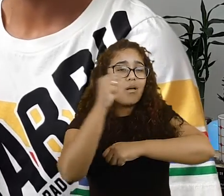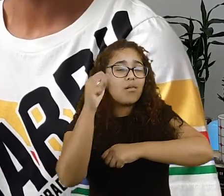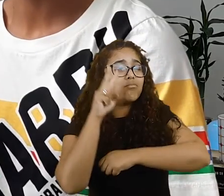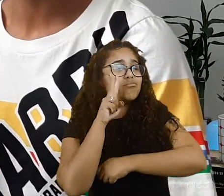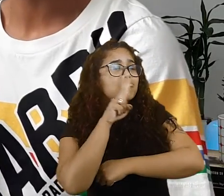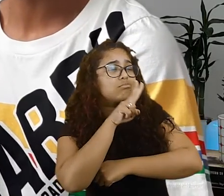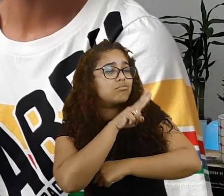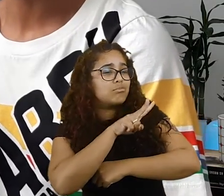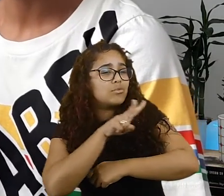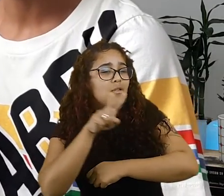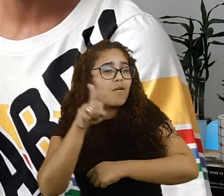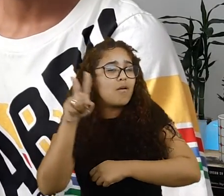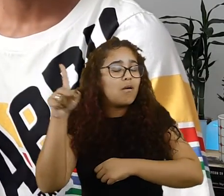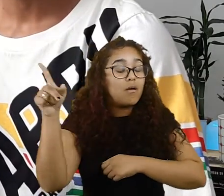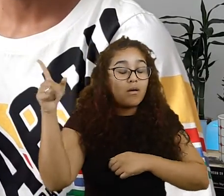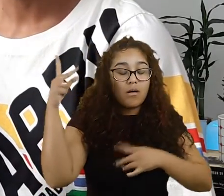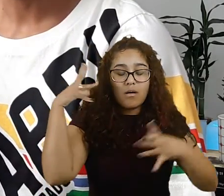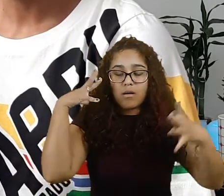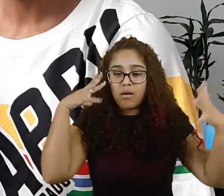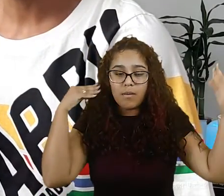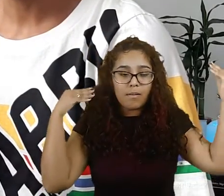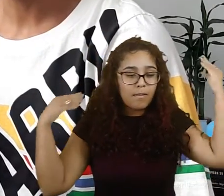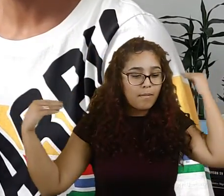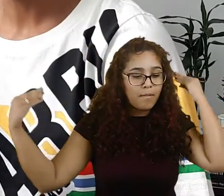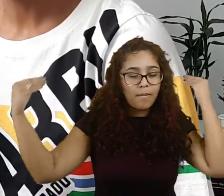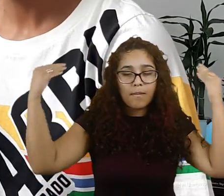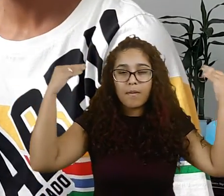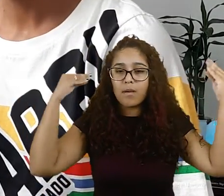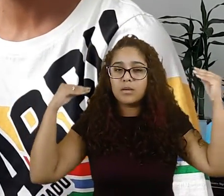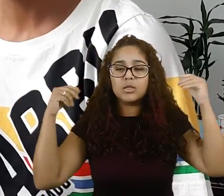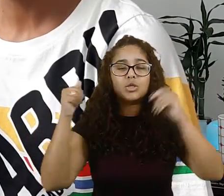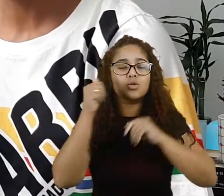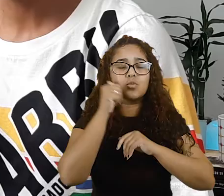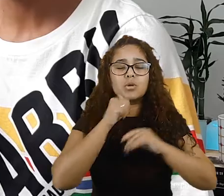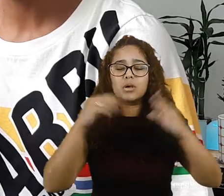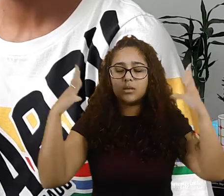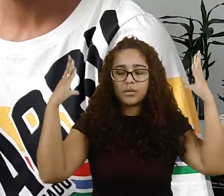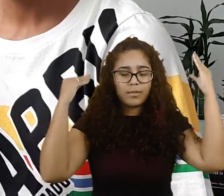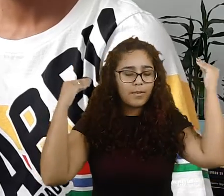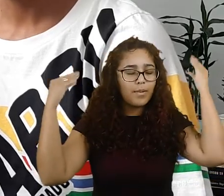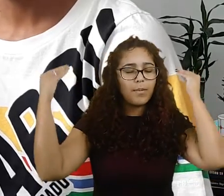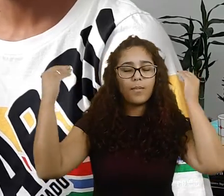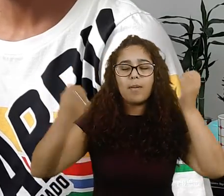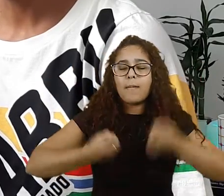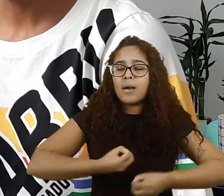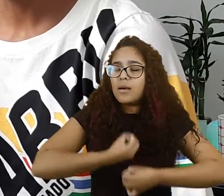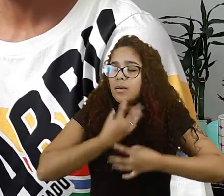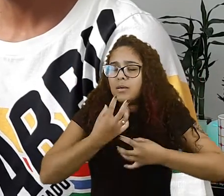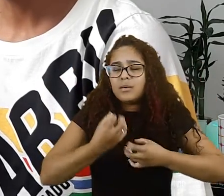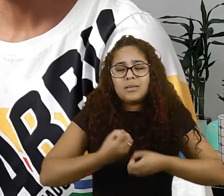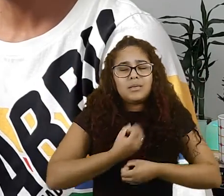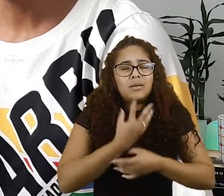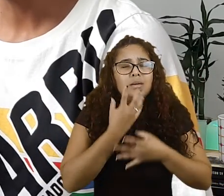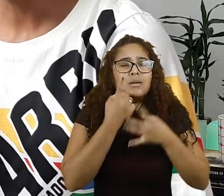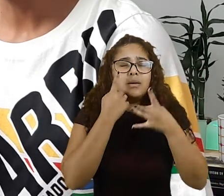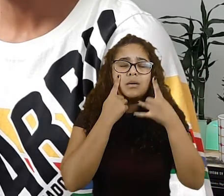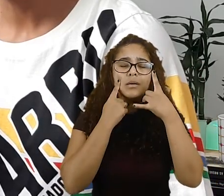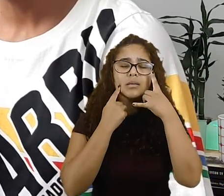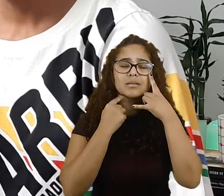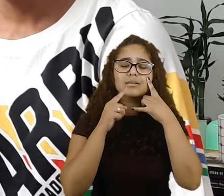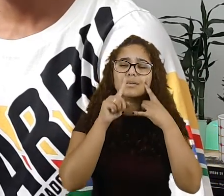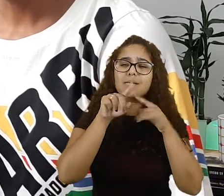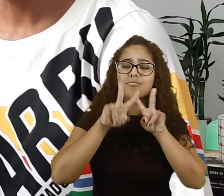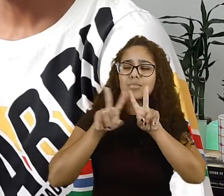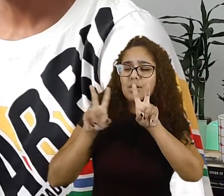da minha janela de dentro. São as vozes de tantas de vocês que latejam poesias que acabam